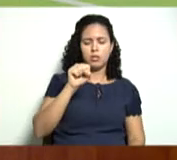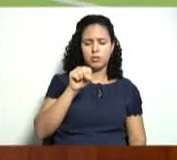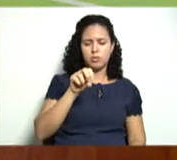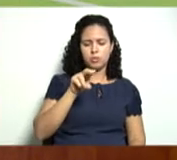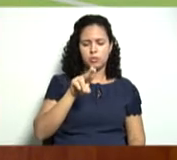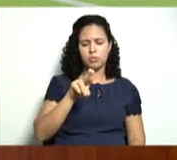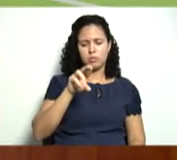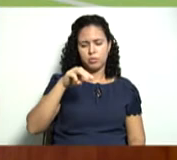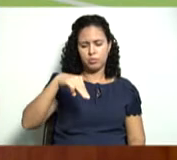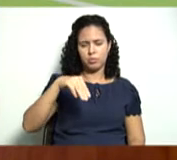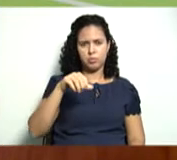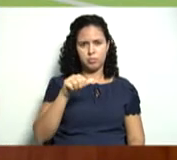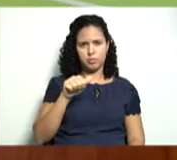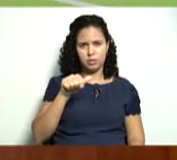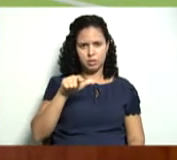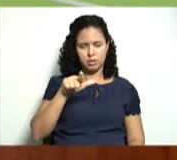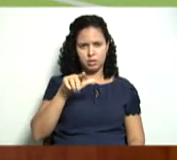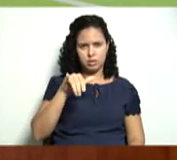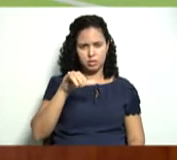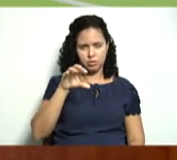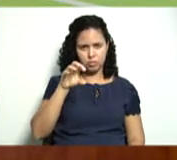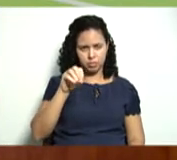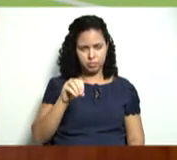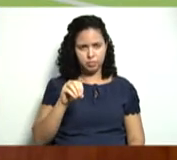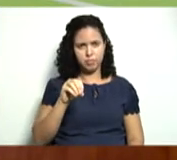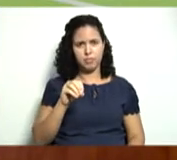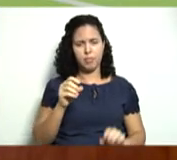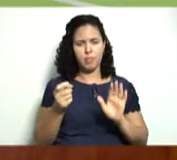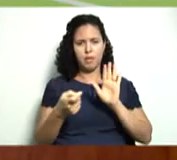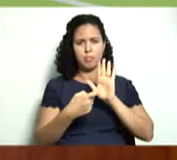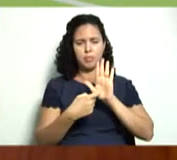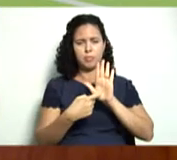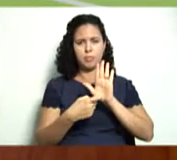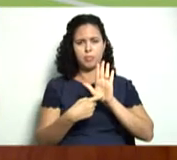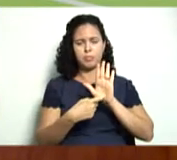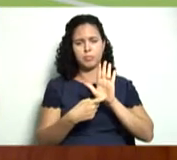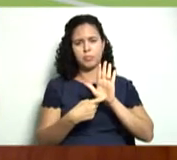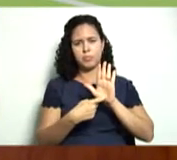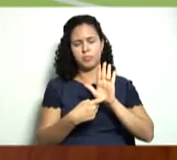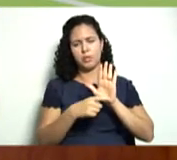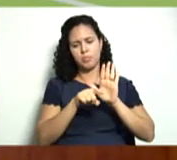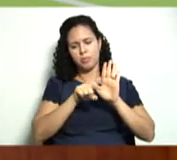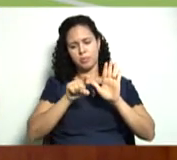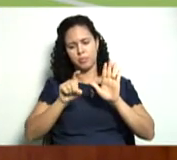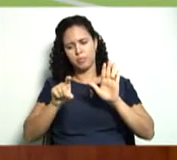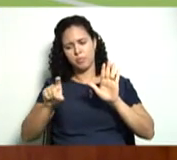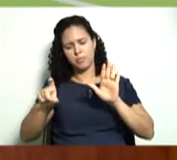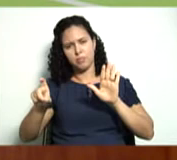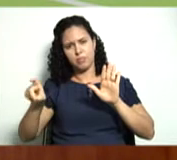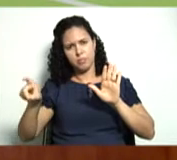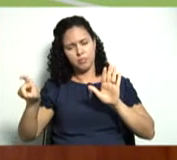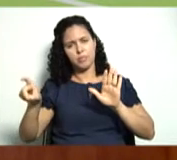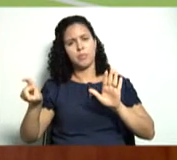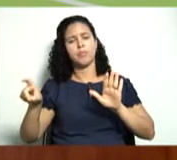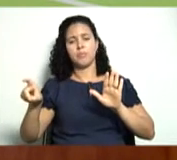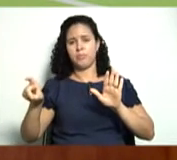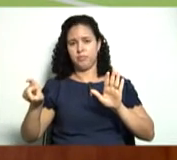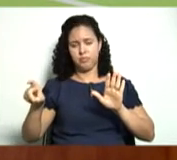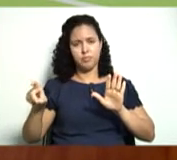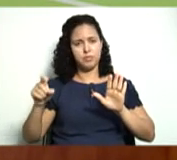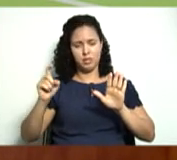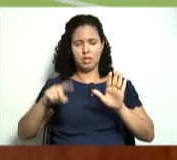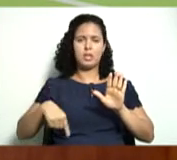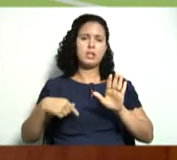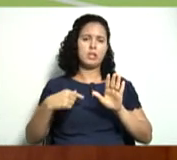pessoal utiliza muito fazendo utilizando os pontos nessa vai dando um pontinho contínuo peta 300 vezes aqui no na tecla